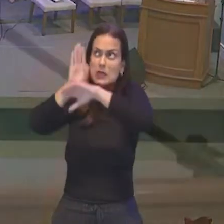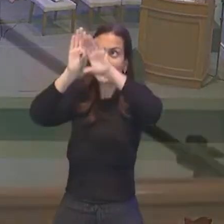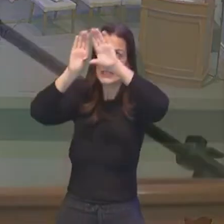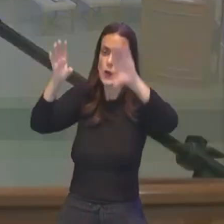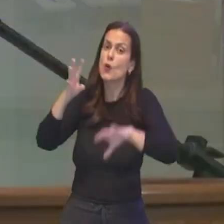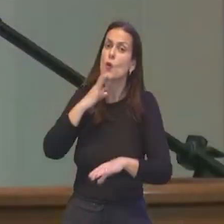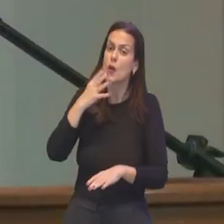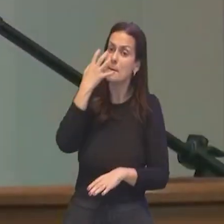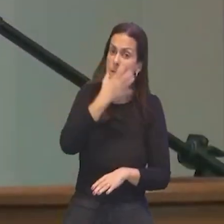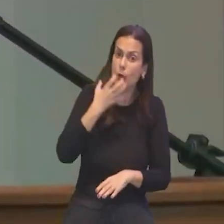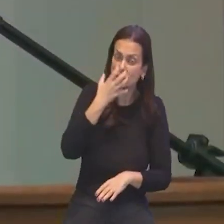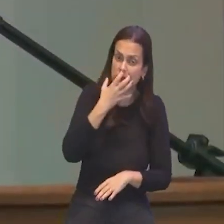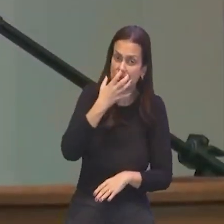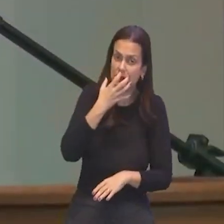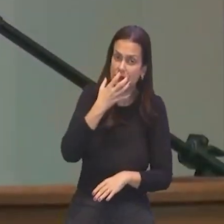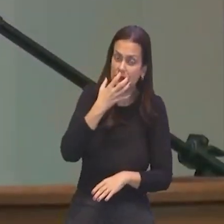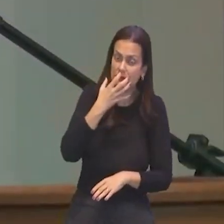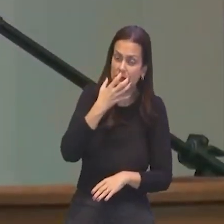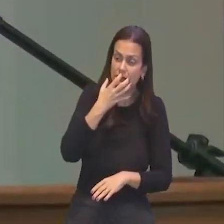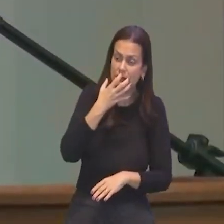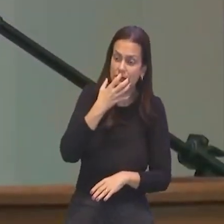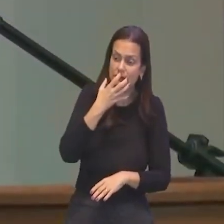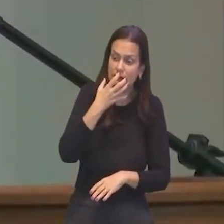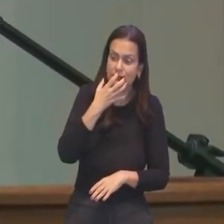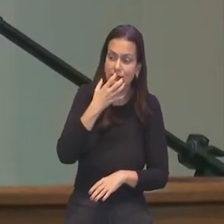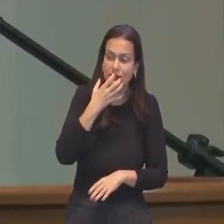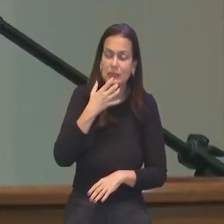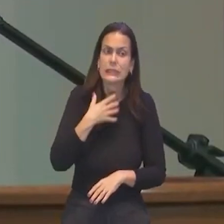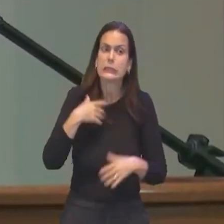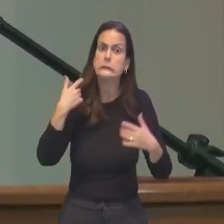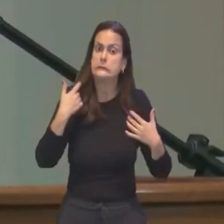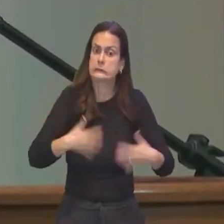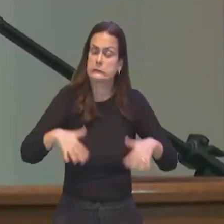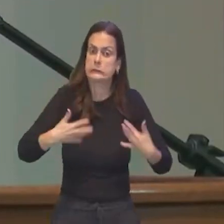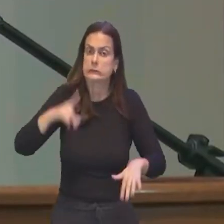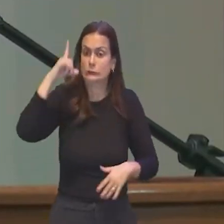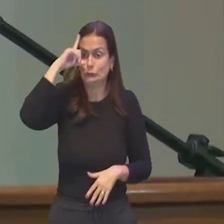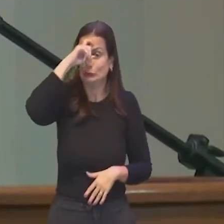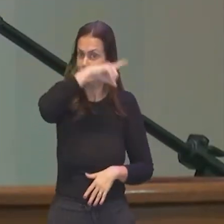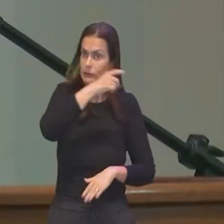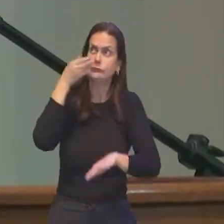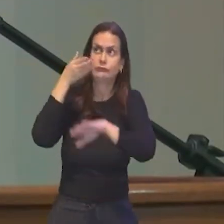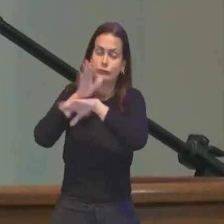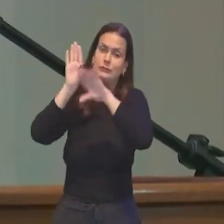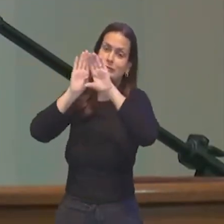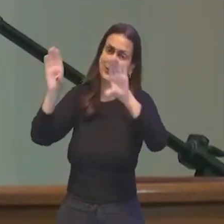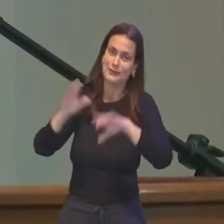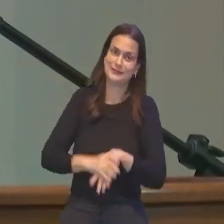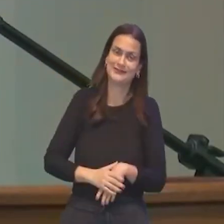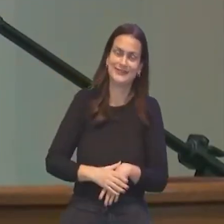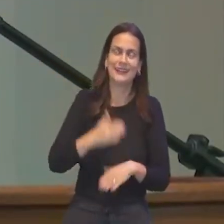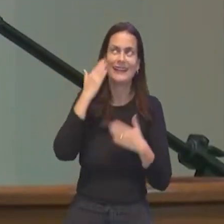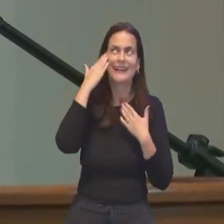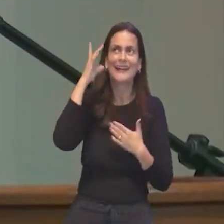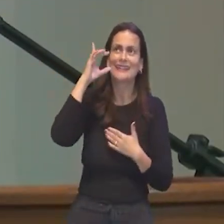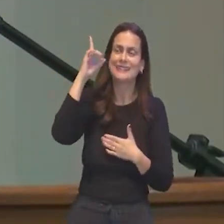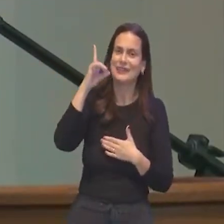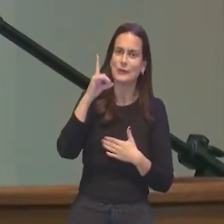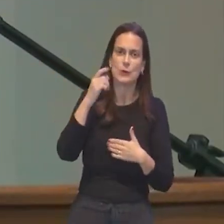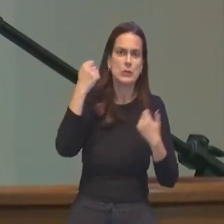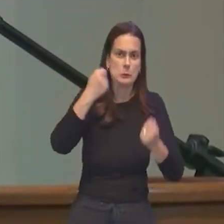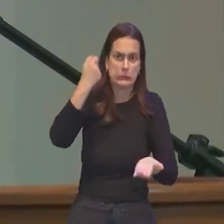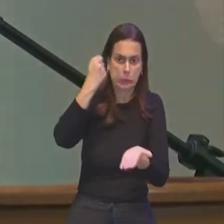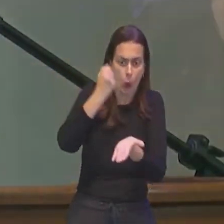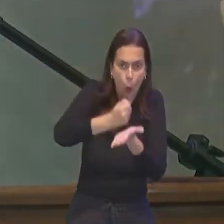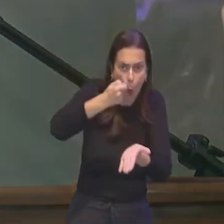conhecer música, eu estarei com muita dificuldade. Ainda bem que conhecer música não é requisito